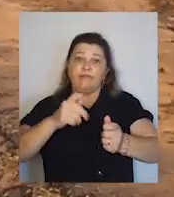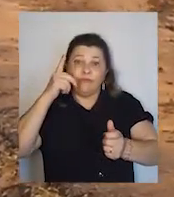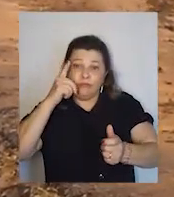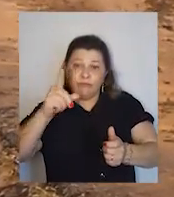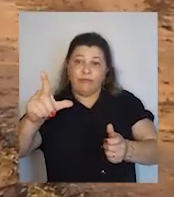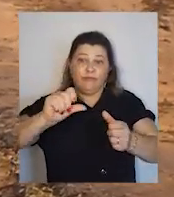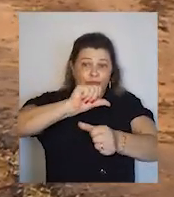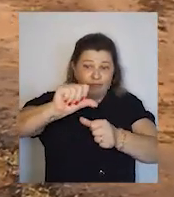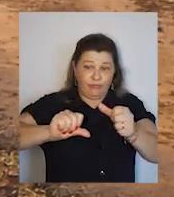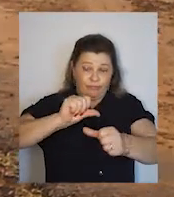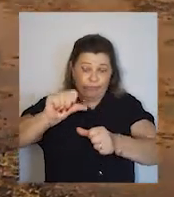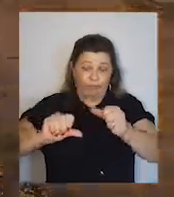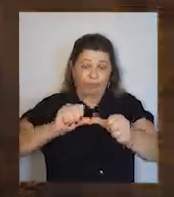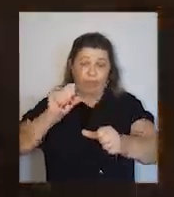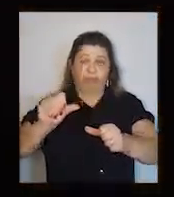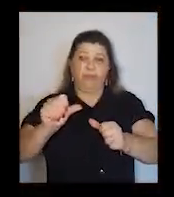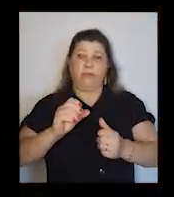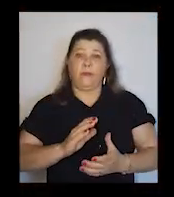superados.